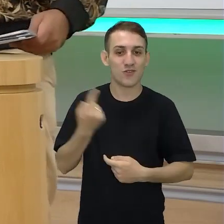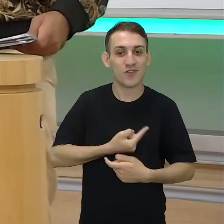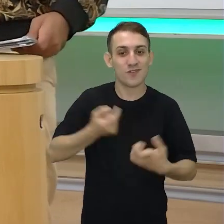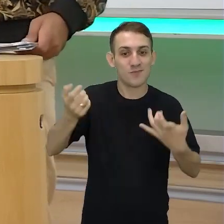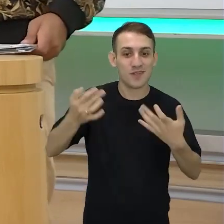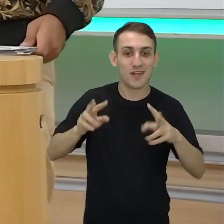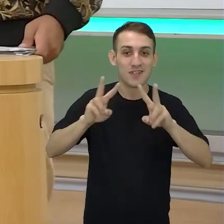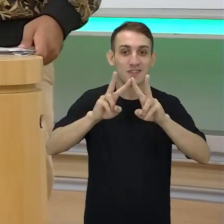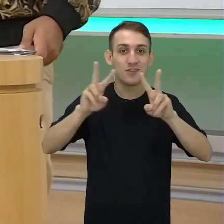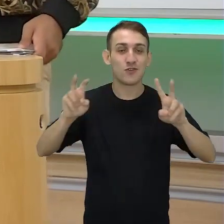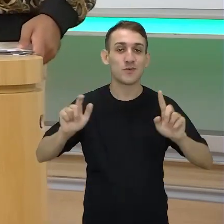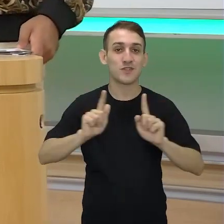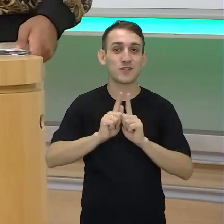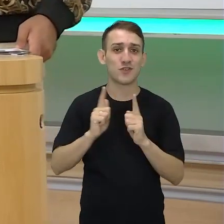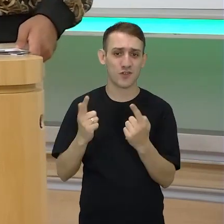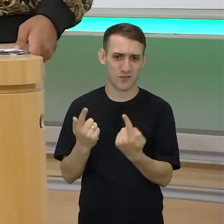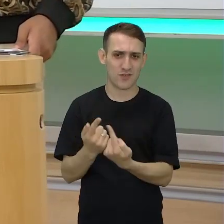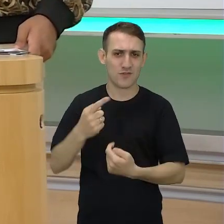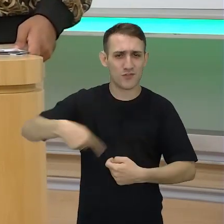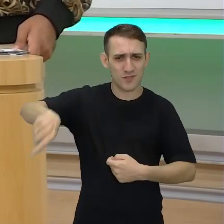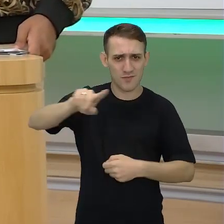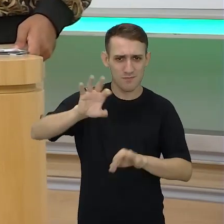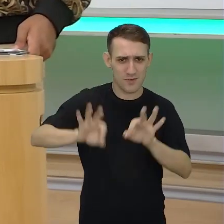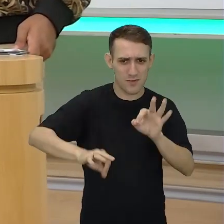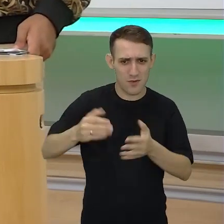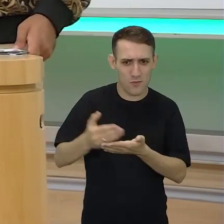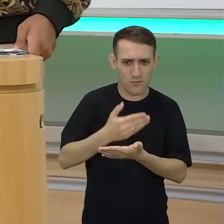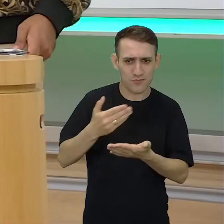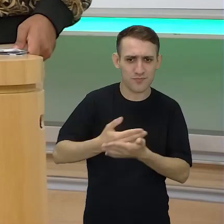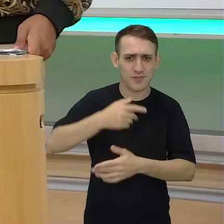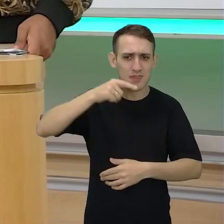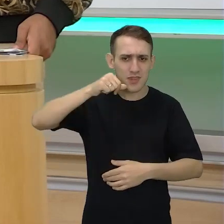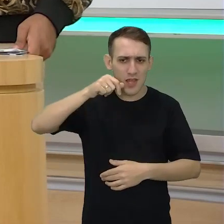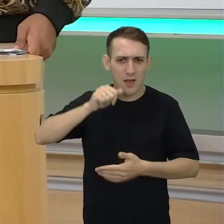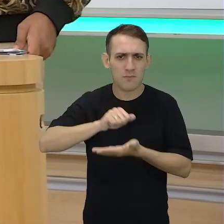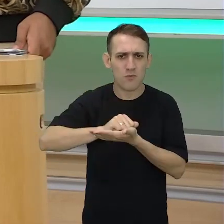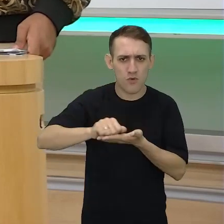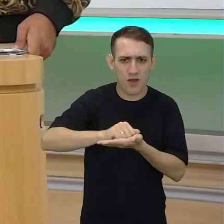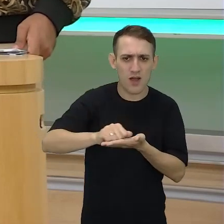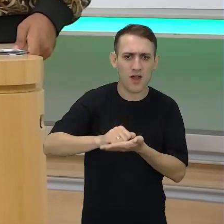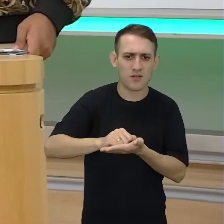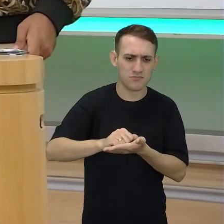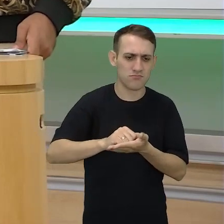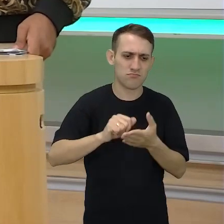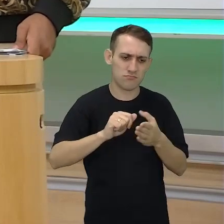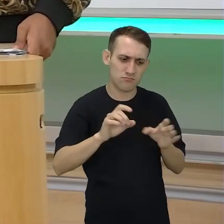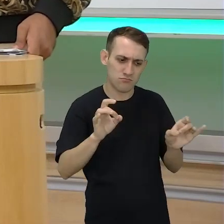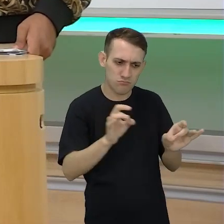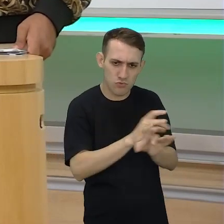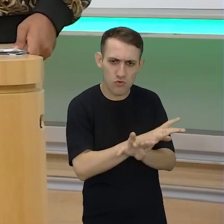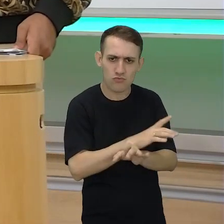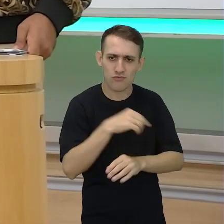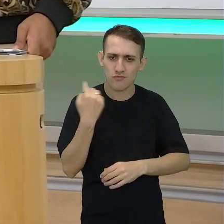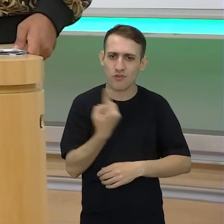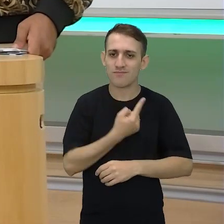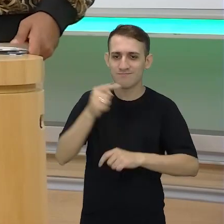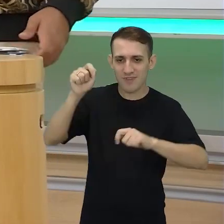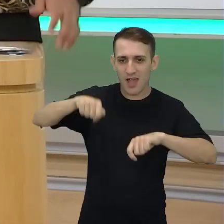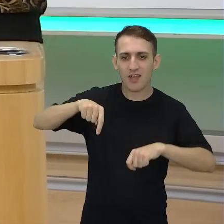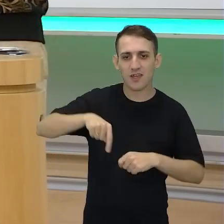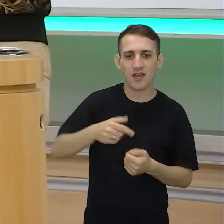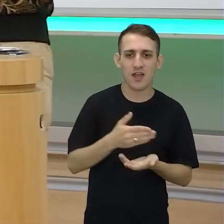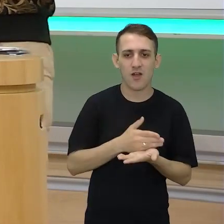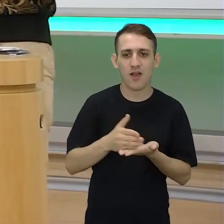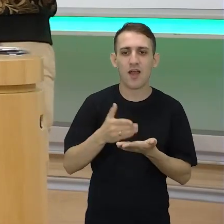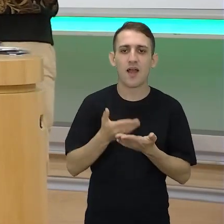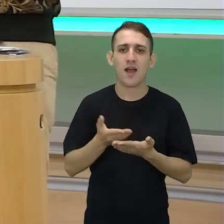pouco mais sobre geografia. Então prepara o seu caderno aí, seu lápis, sua borracha e já deixa tudo certinho aí para a nossa aula.